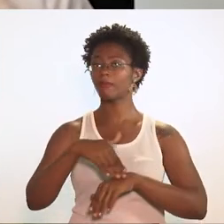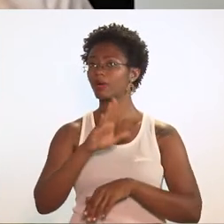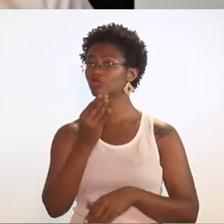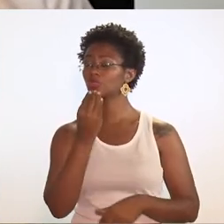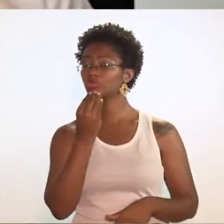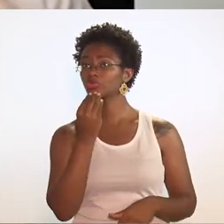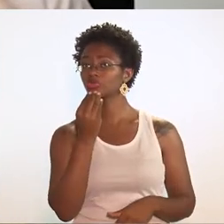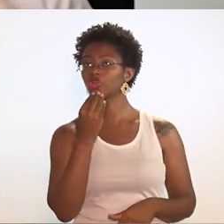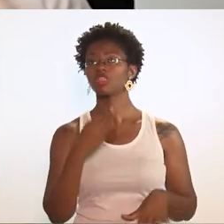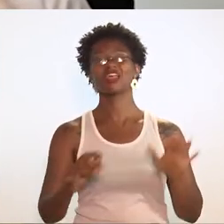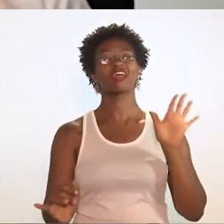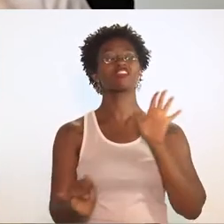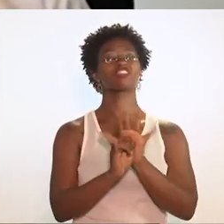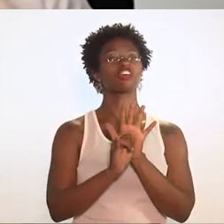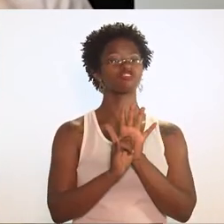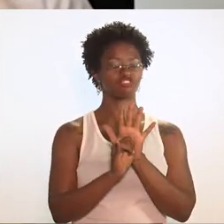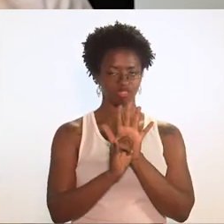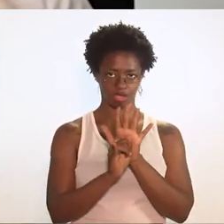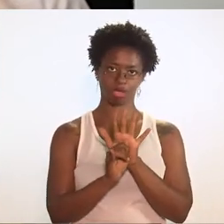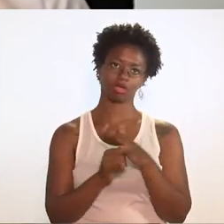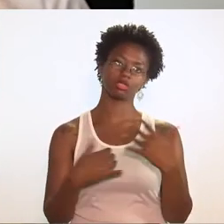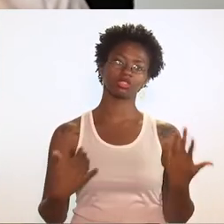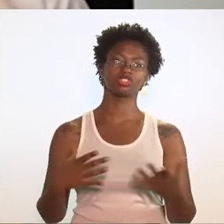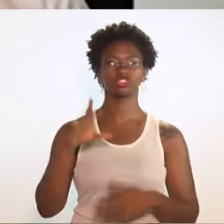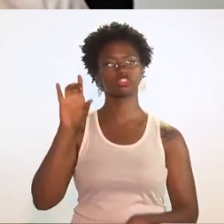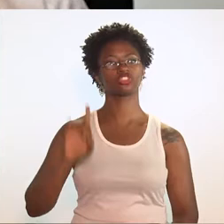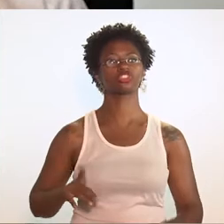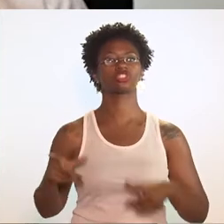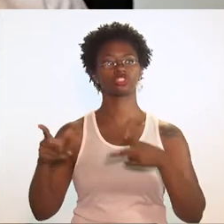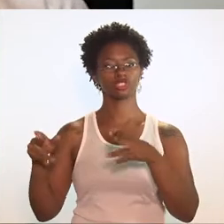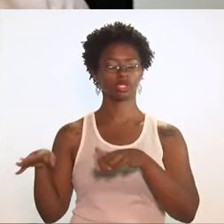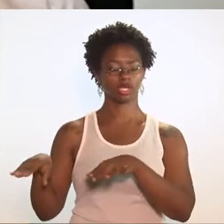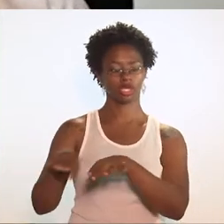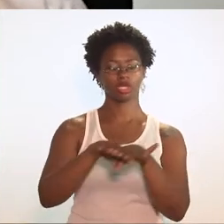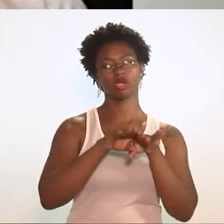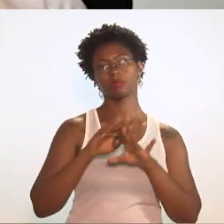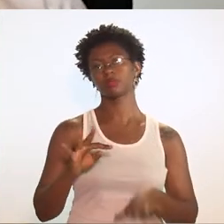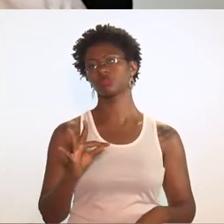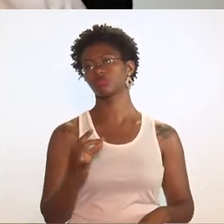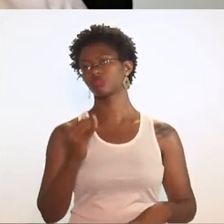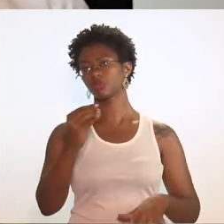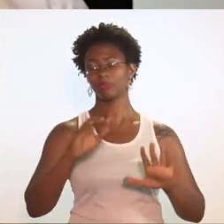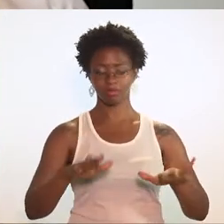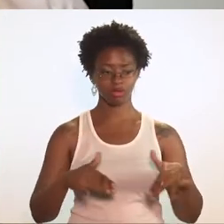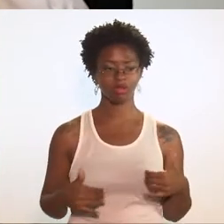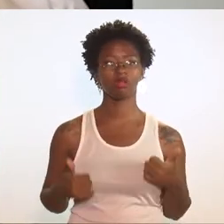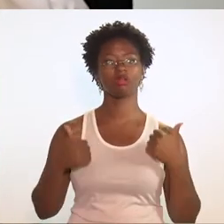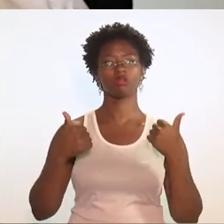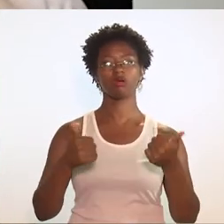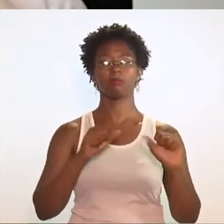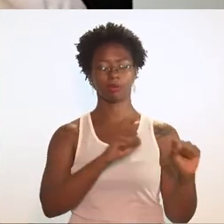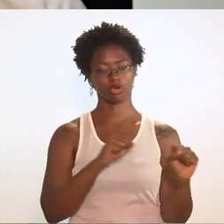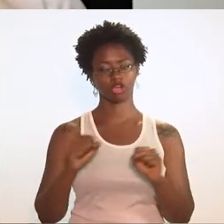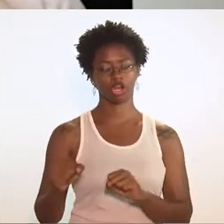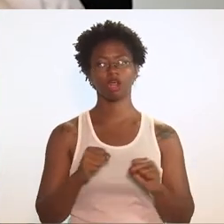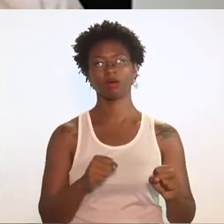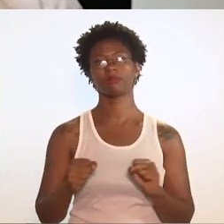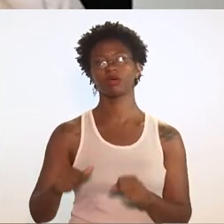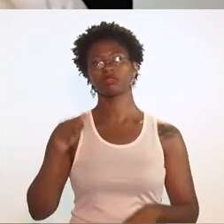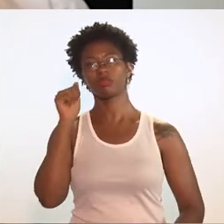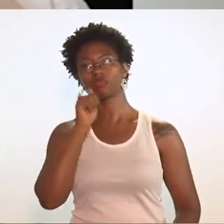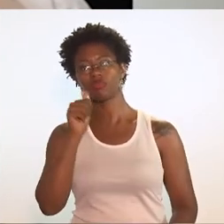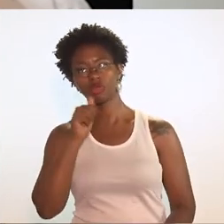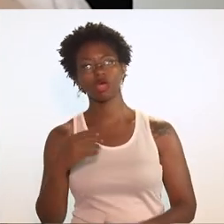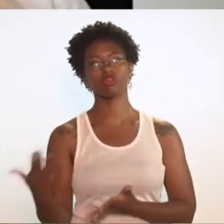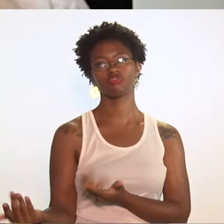melhores caminhos, mais oportunidades, identidade, você entendeu? Direitos iguais para todos, o empoderamento das mulheres, das